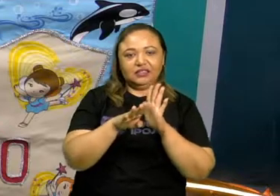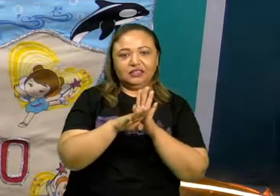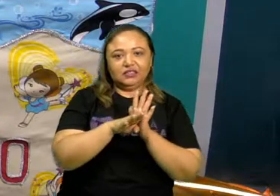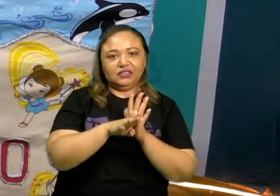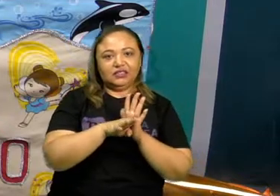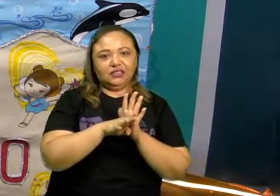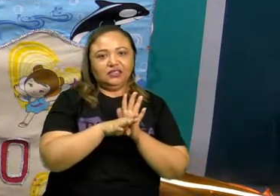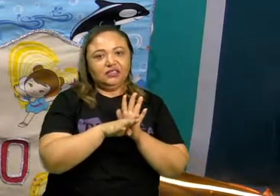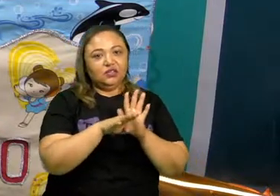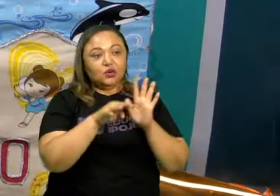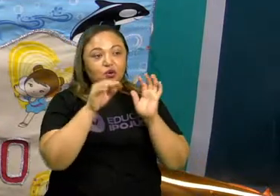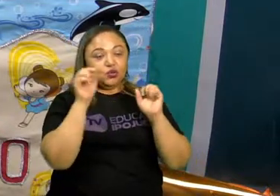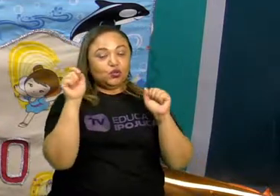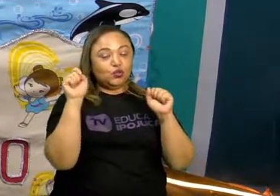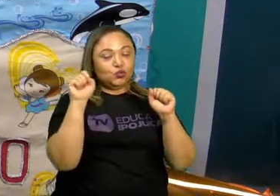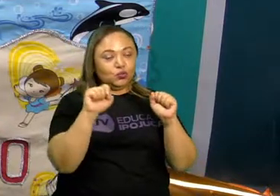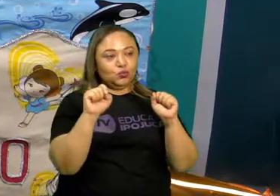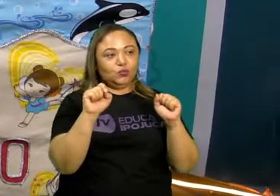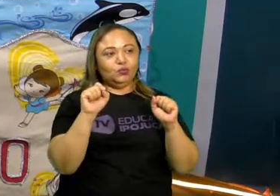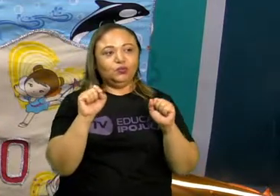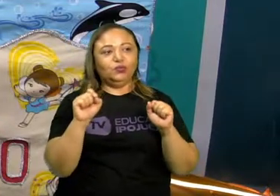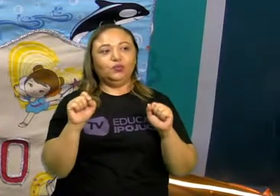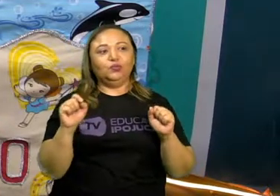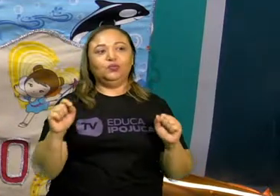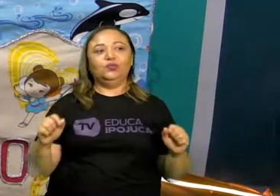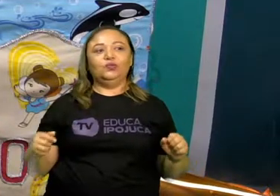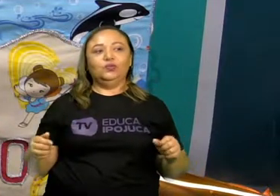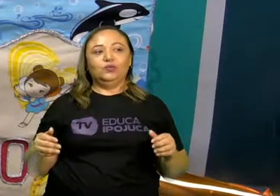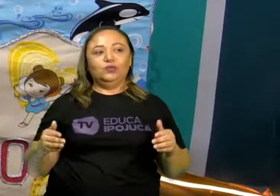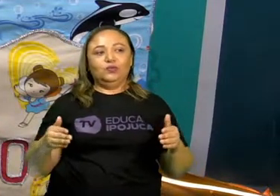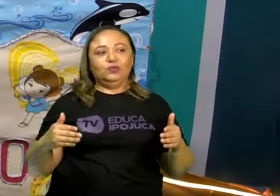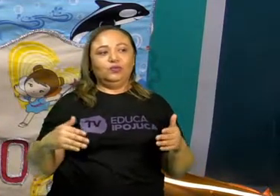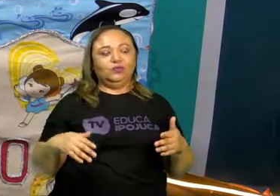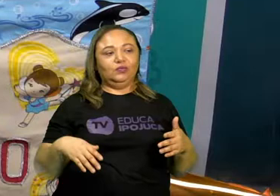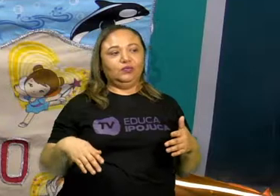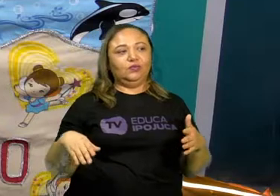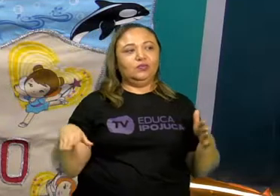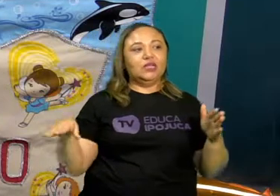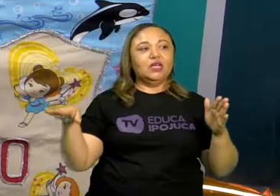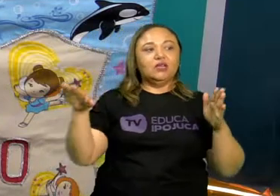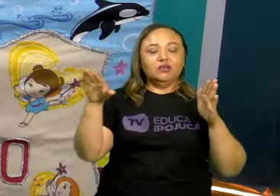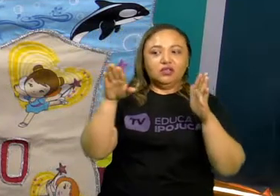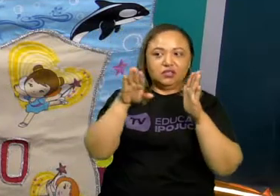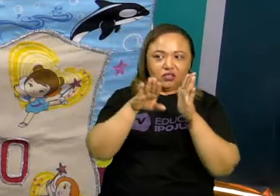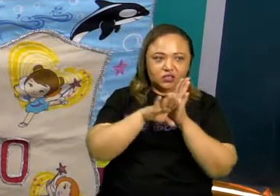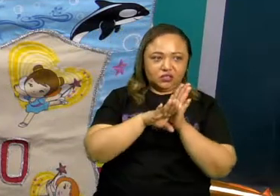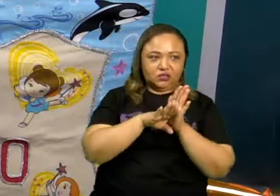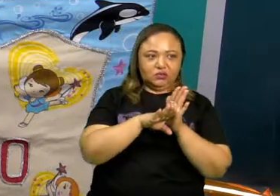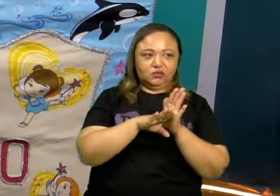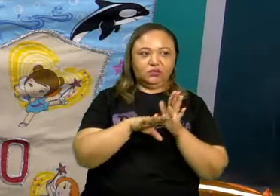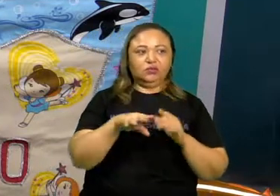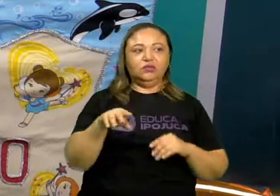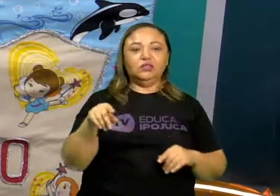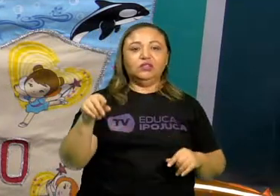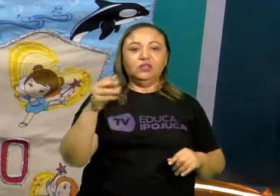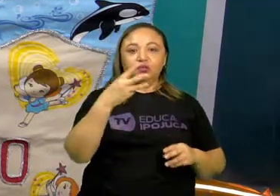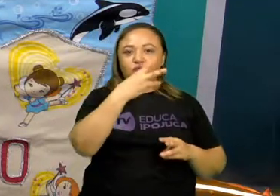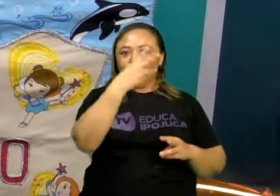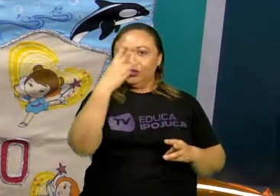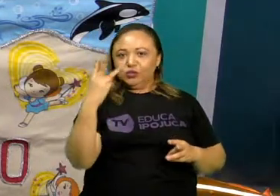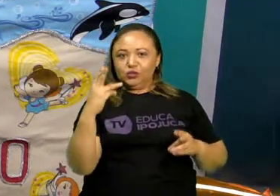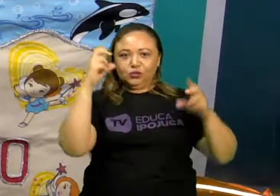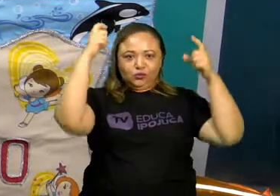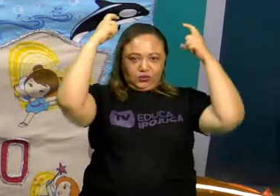Ah, história. Ela tava roncando. Eu tô agora fazendo teatro. Tá bom. Mas vamos lá. Os três